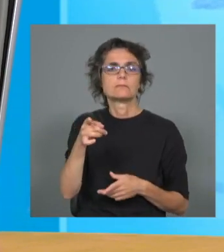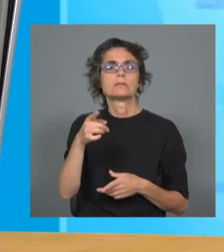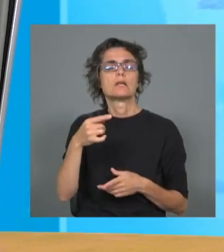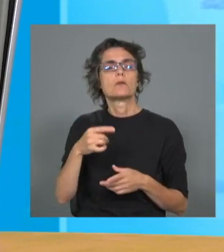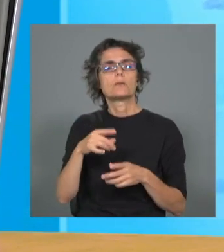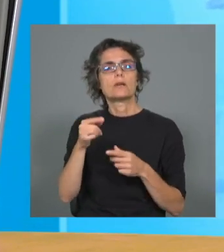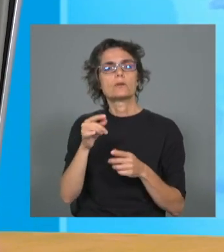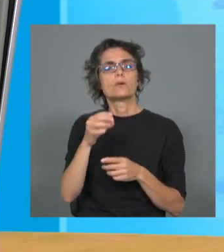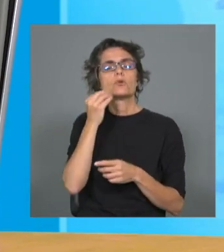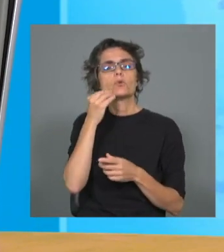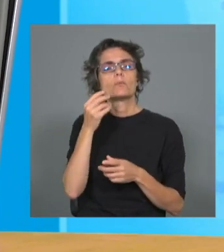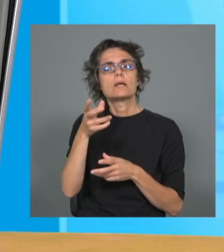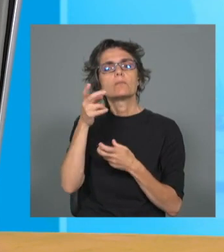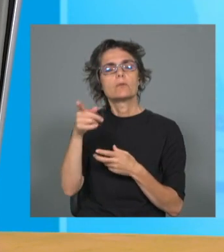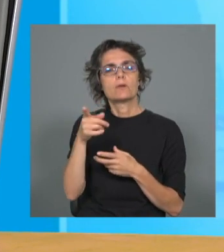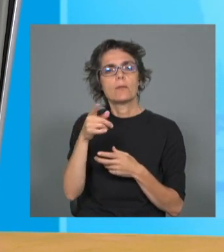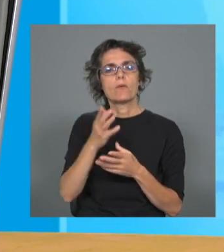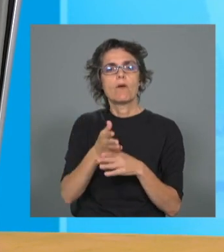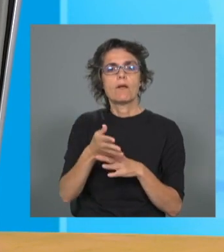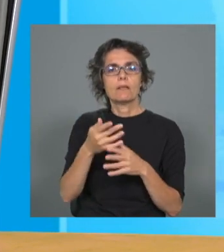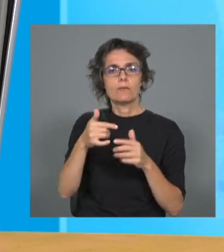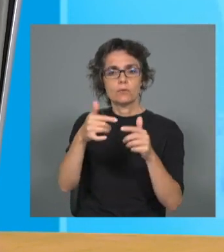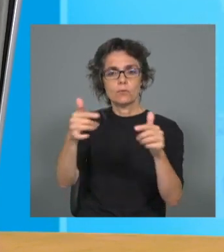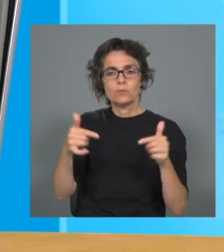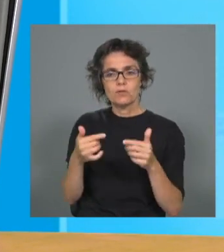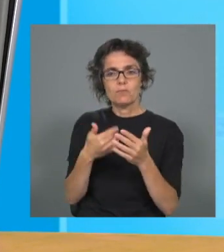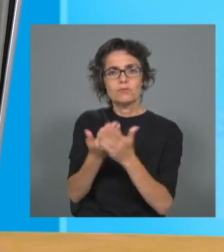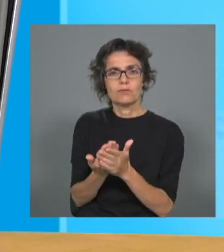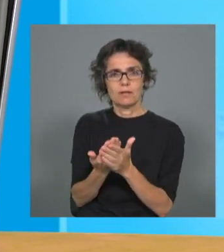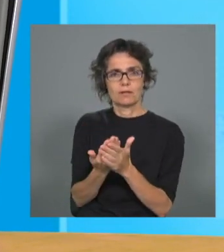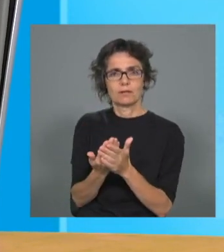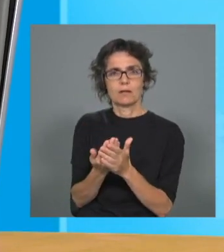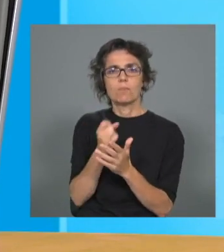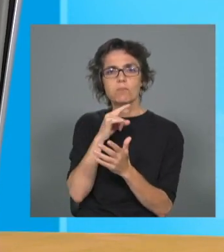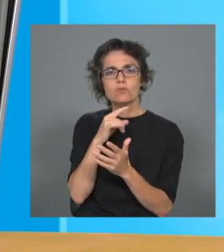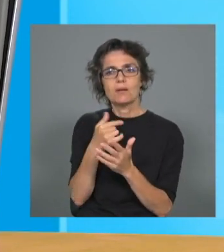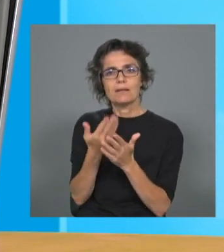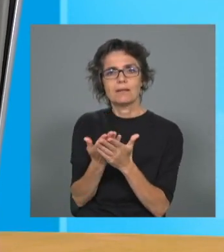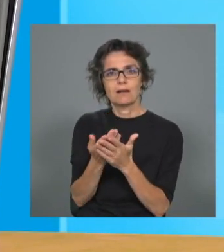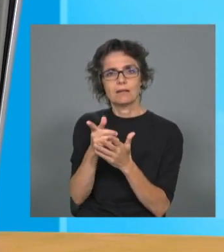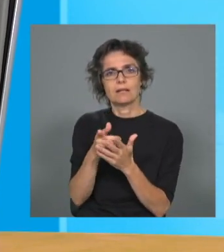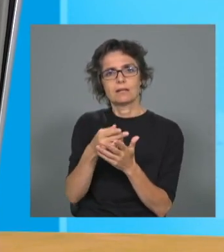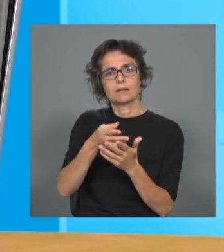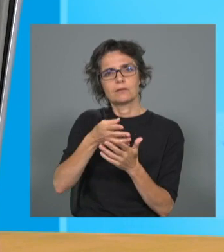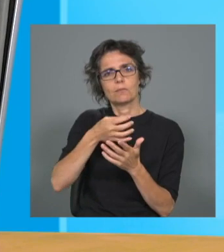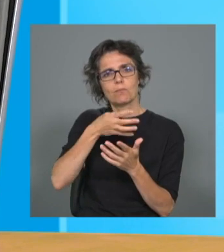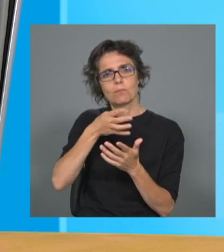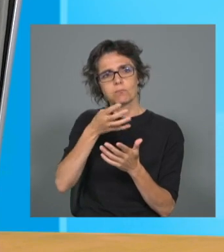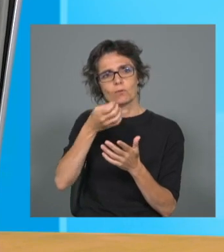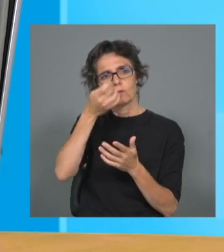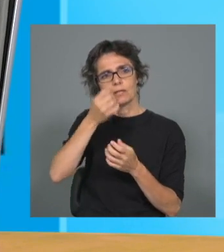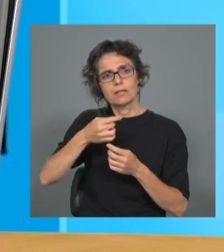para serem escutadas, para estas pessoas serem ouvidas. Também porque, e como disse, não obstante o facto de existirem